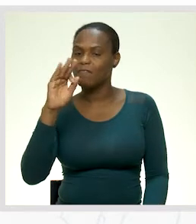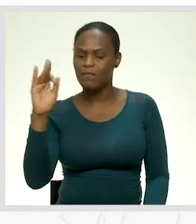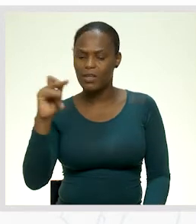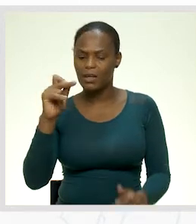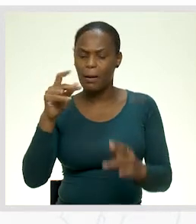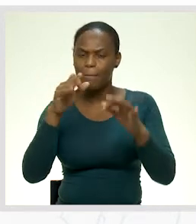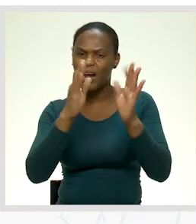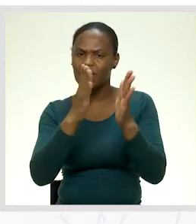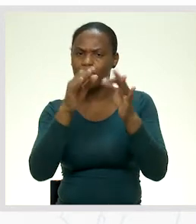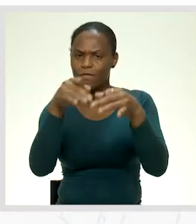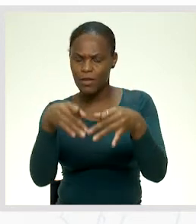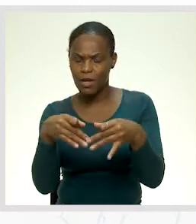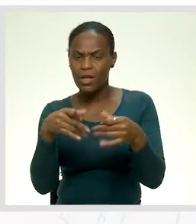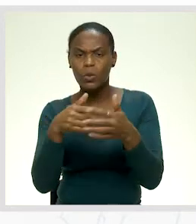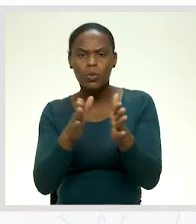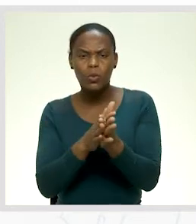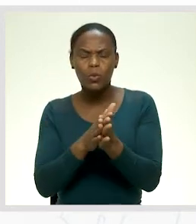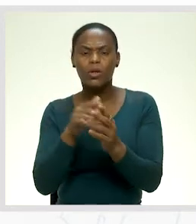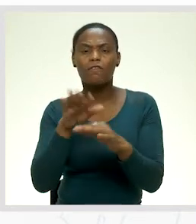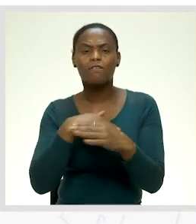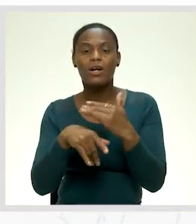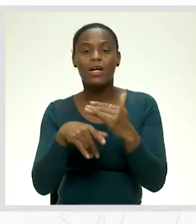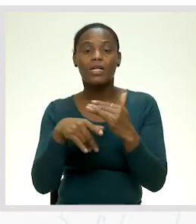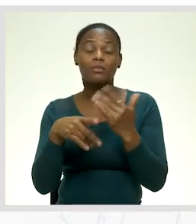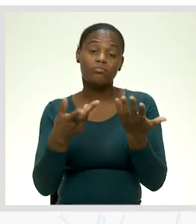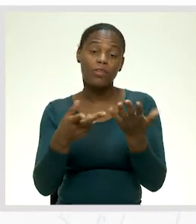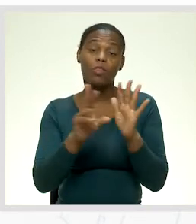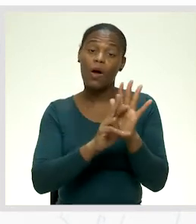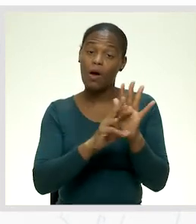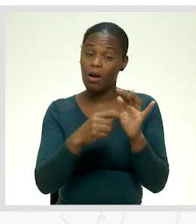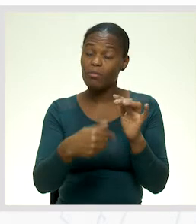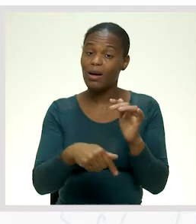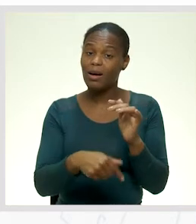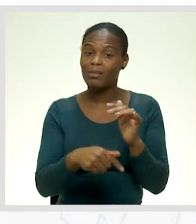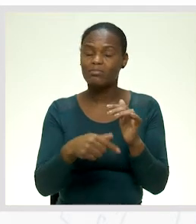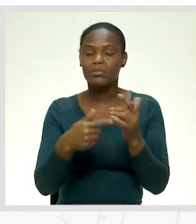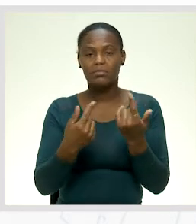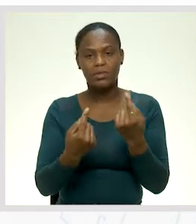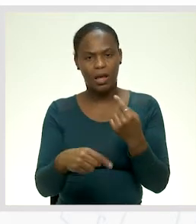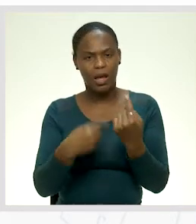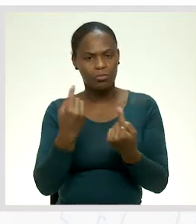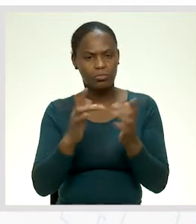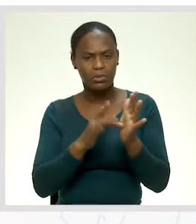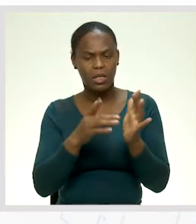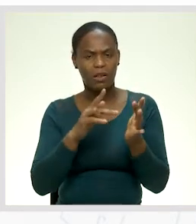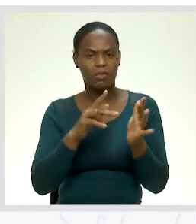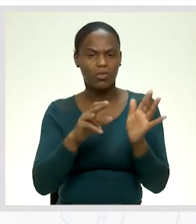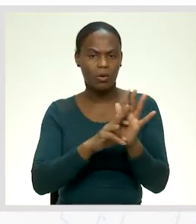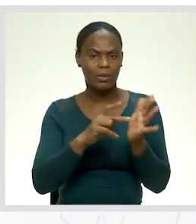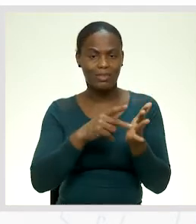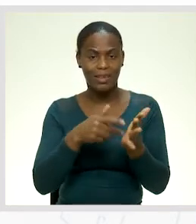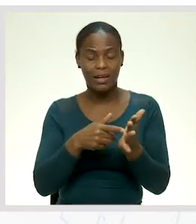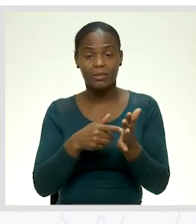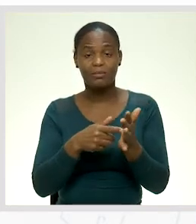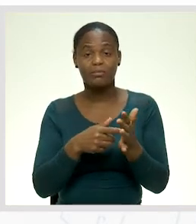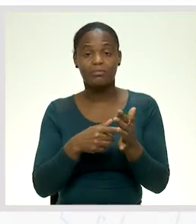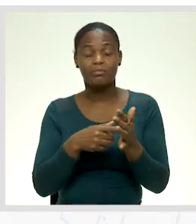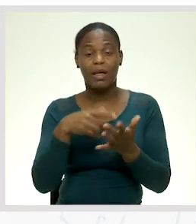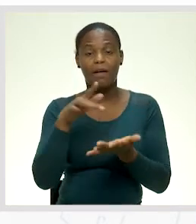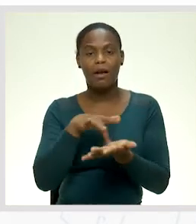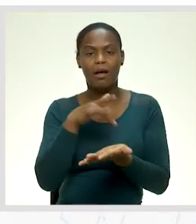página, seguindo as normas ABNT, Associação Brasileira de Normas Técnicas. A bibliografia a ser citada